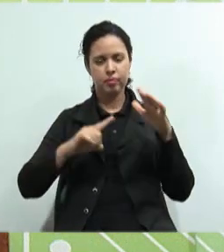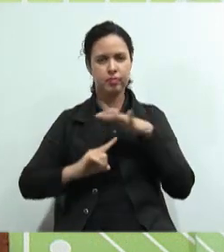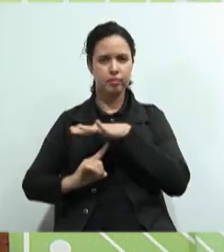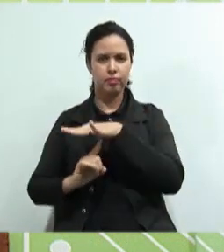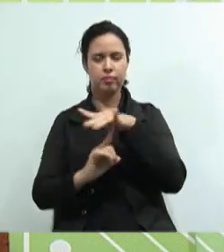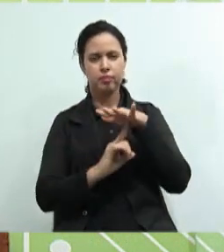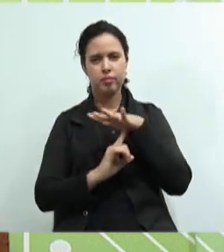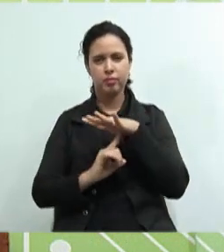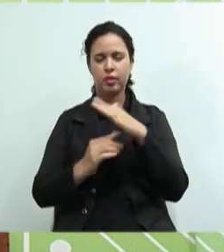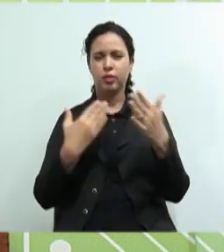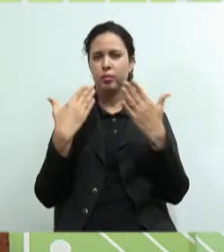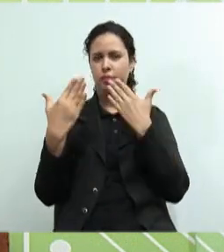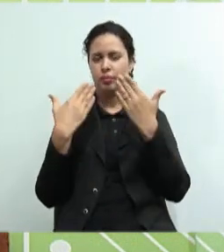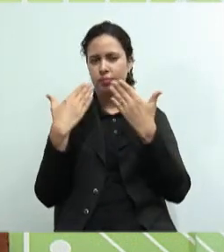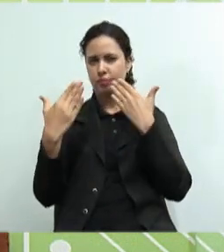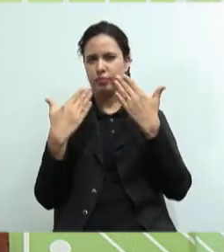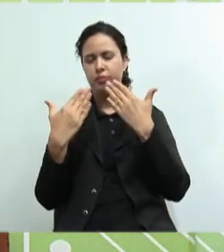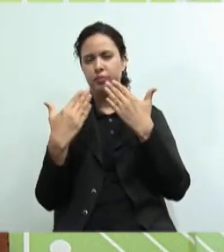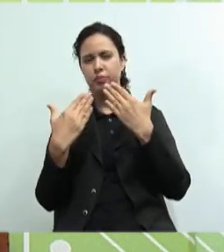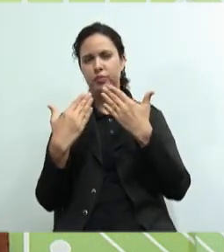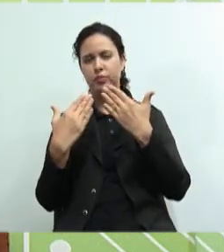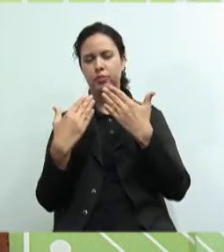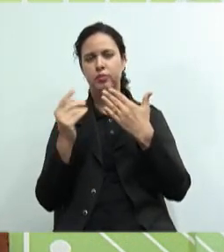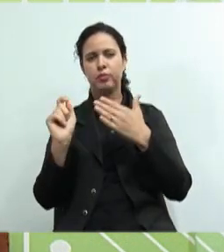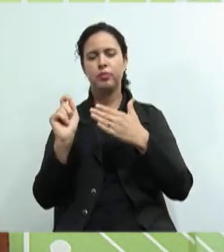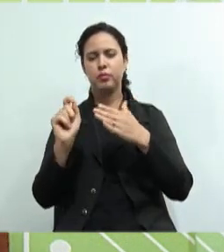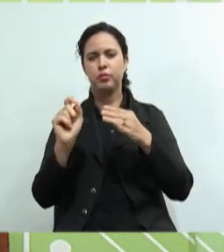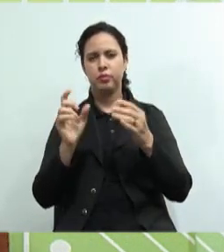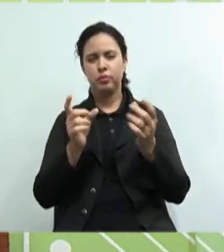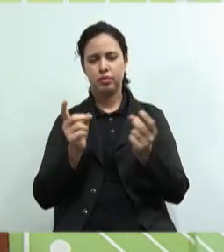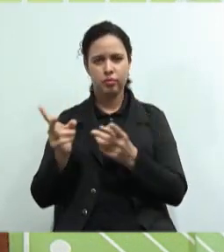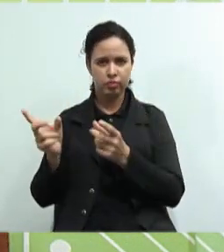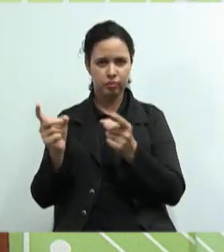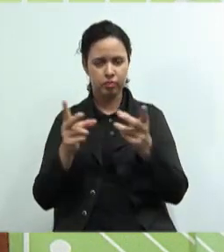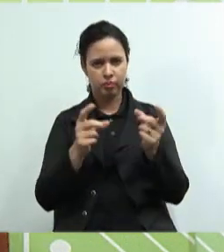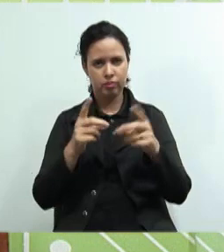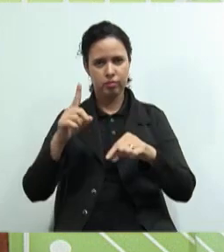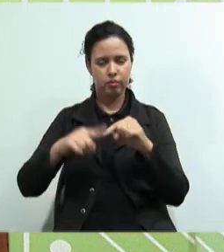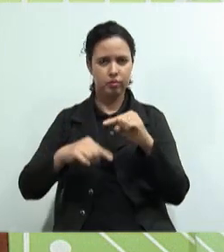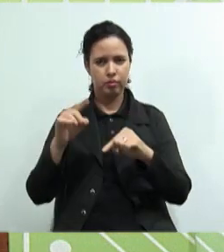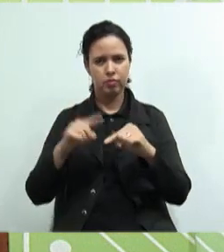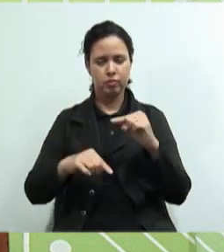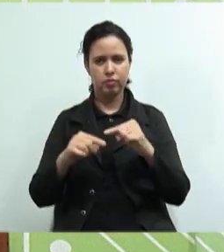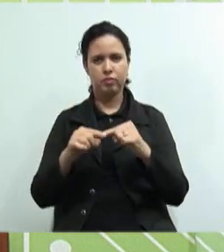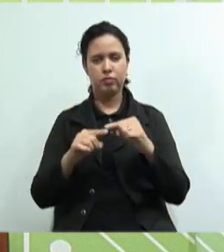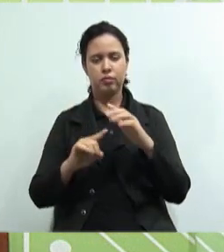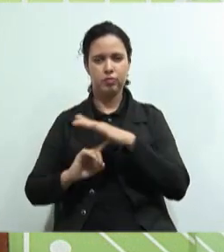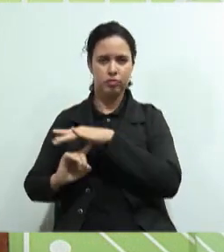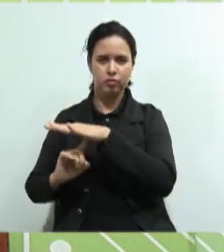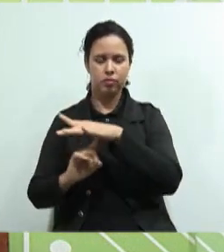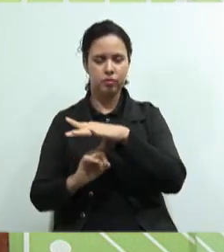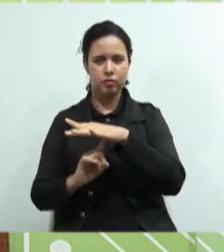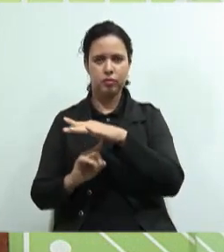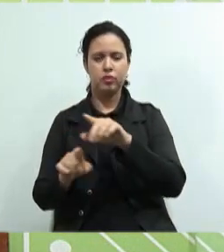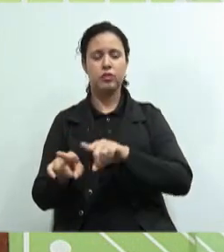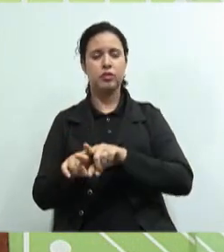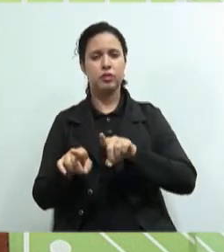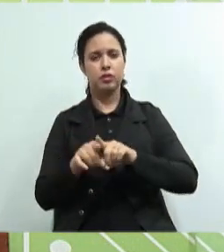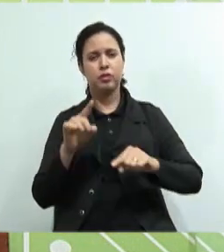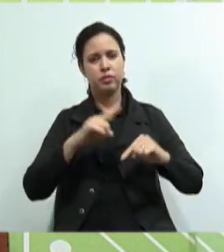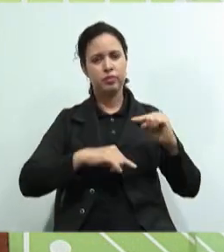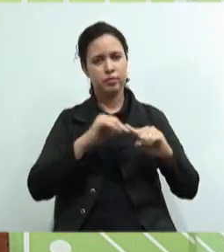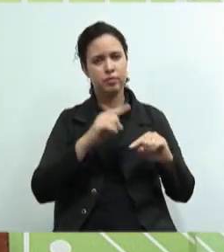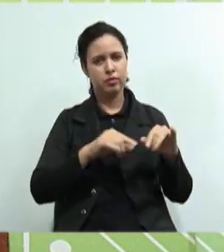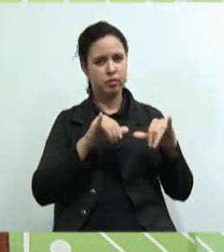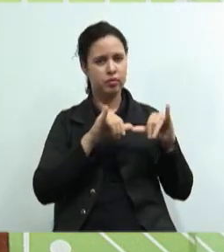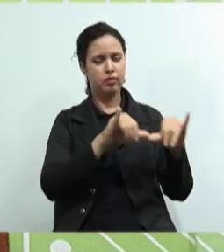que você comparasse essa feira com vender o produto na feira e vender o produto para uma rede de supermercados. Olha a